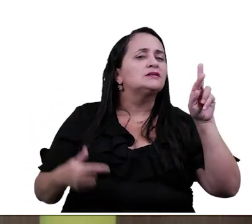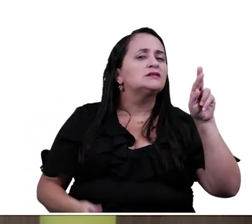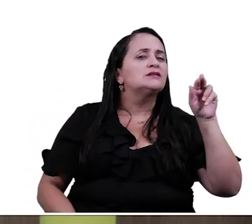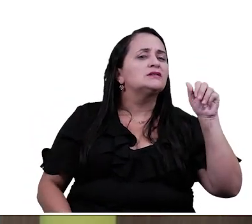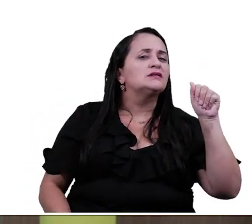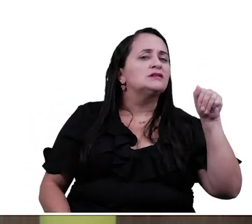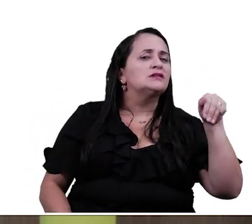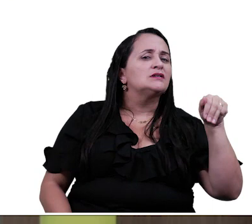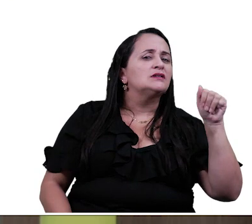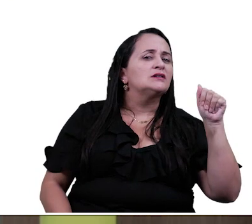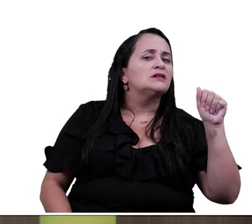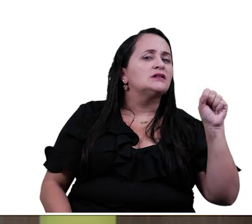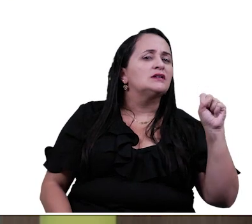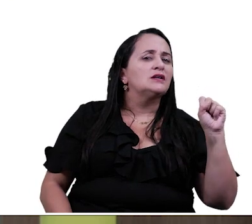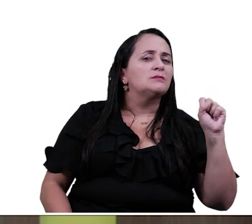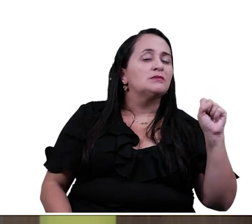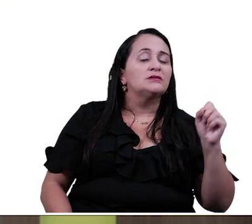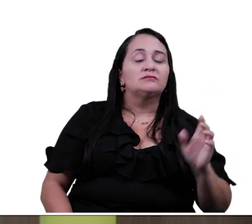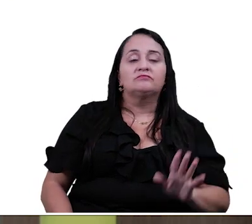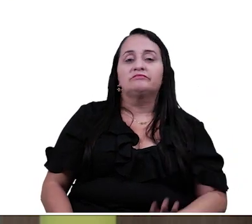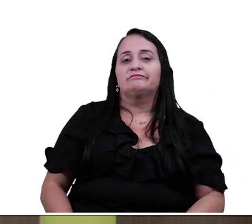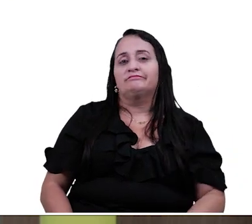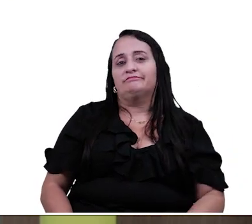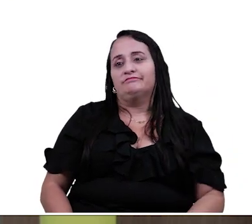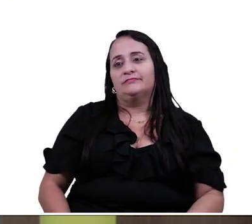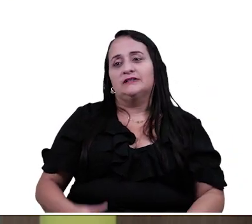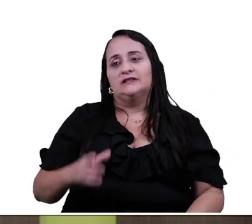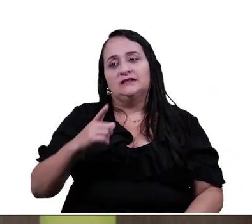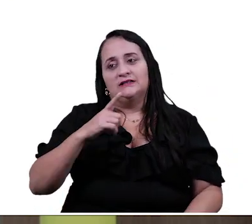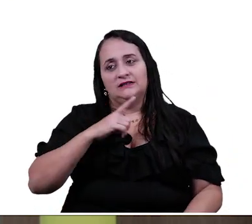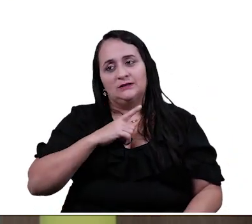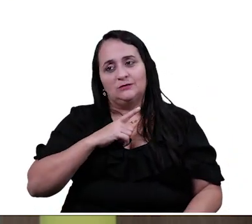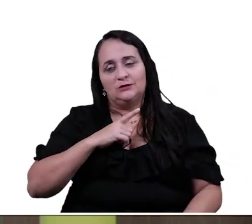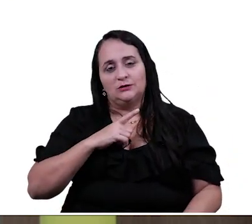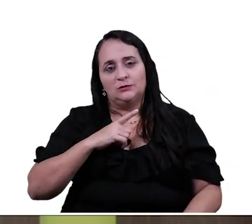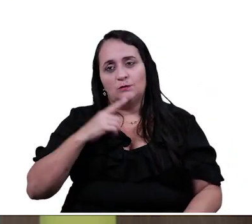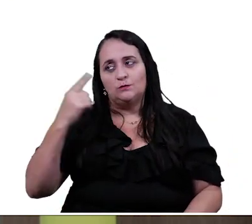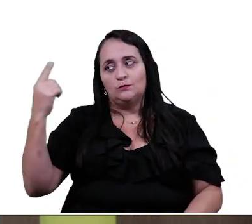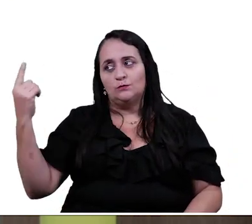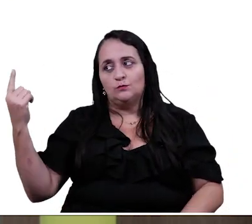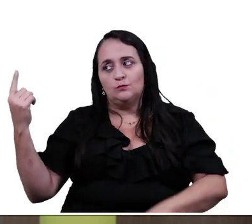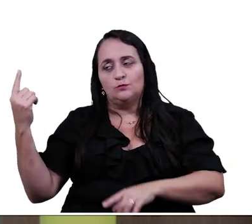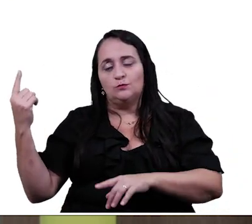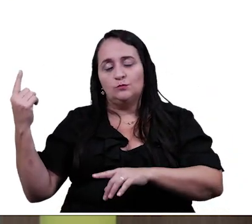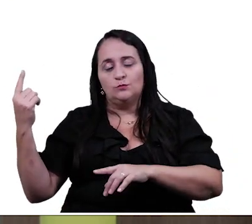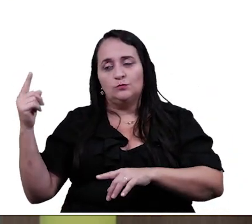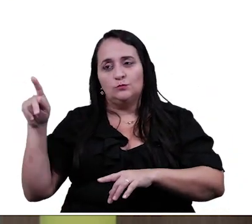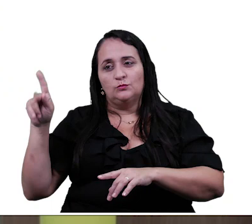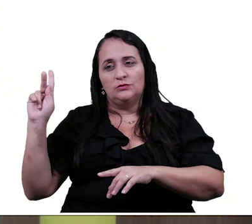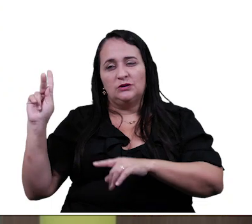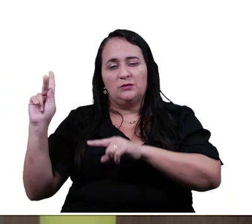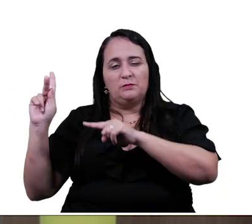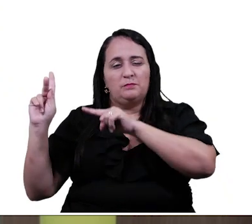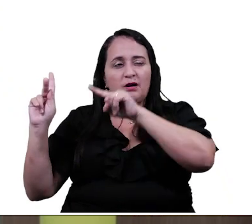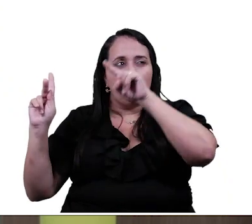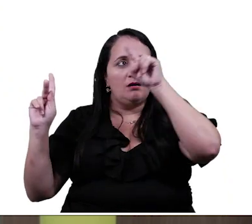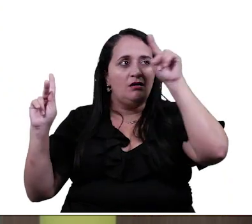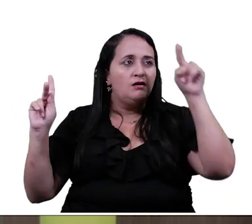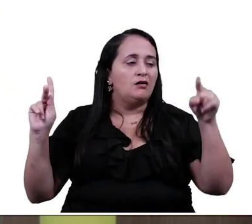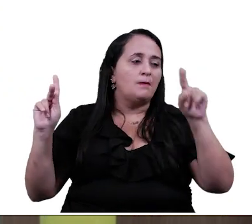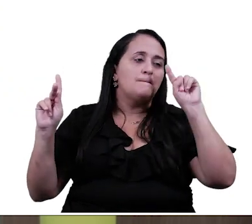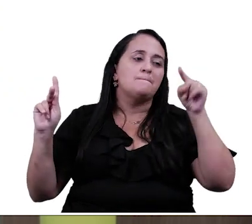A relação de proporção ainda é para você ver nitidamente. Eu tenho 1 para 1.000. Então, eu faço